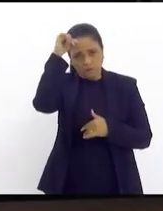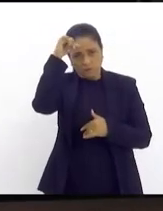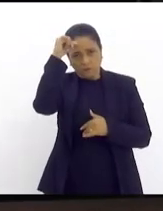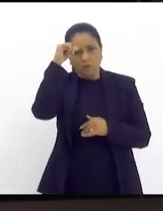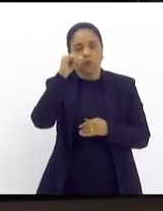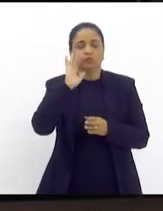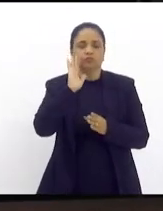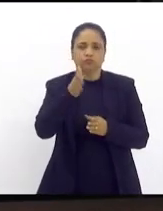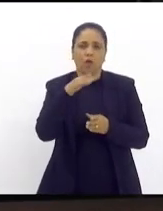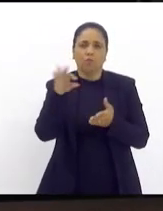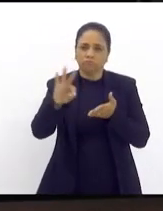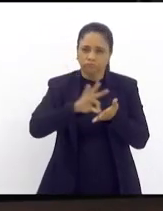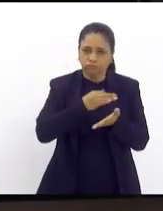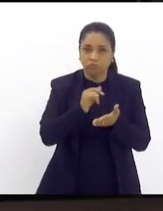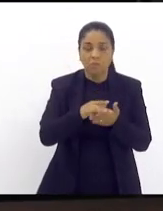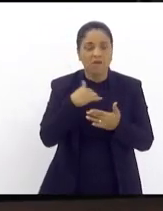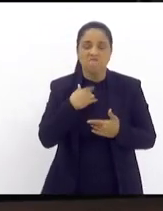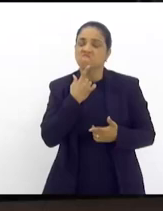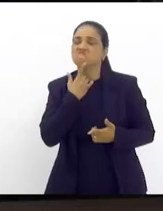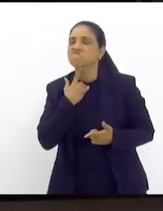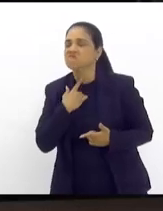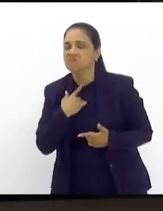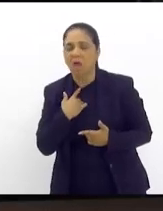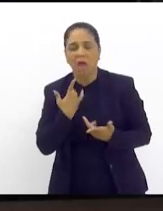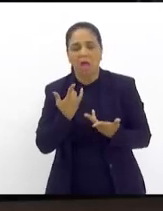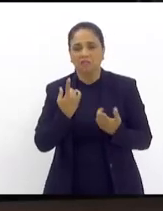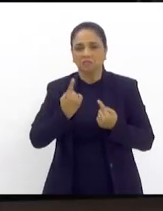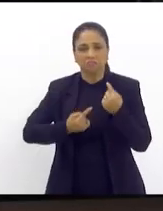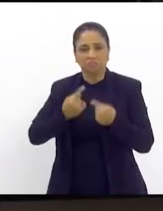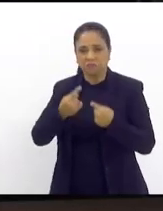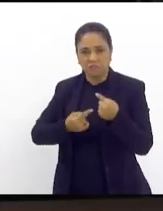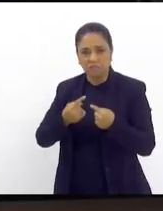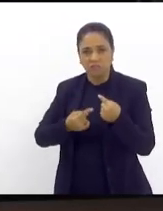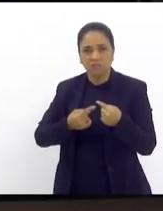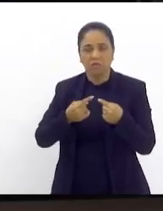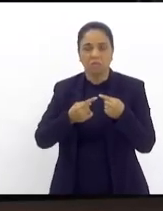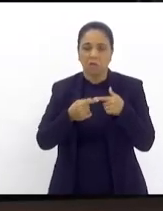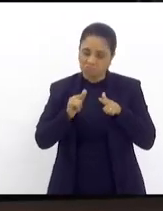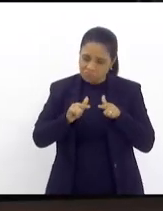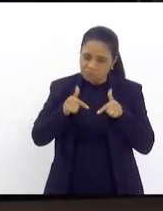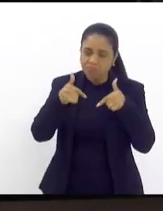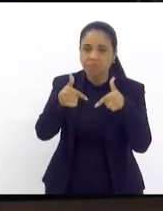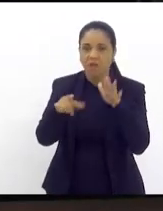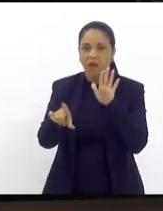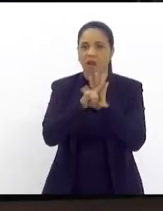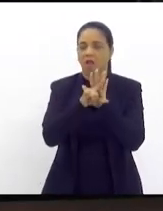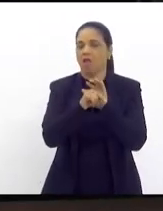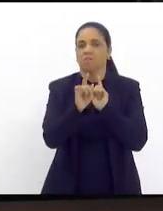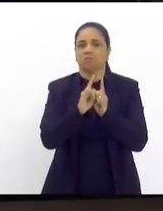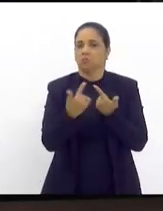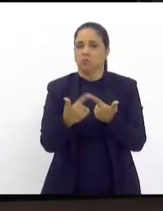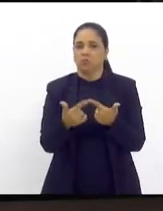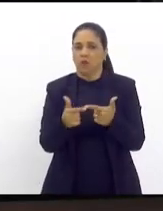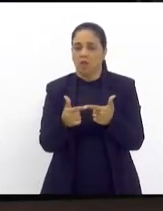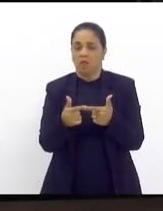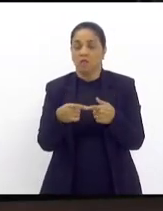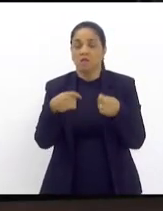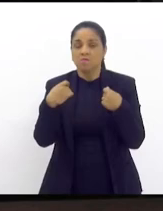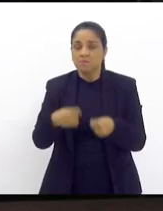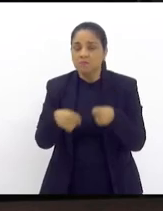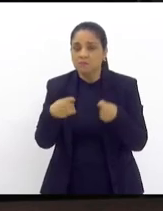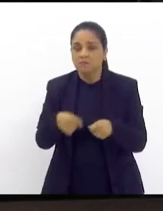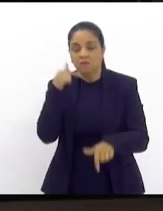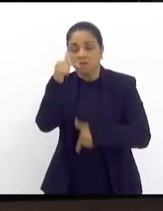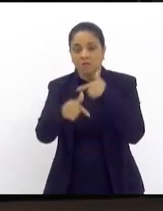vontade política do governador para executar essa essas leis e garantir um trabalho de prevenção